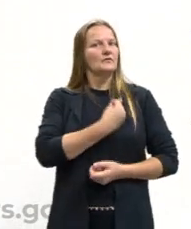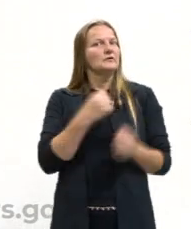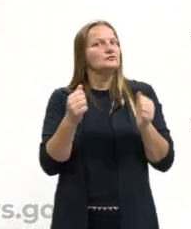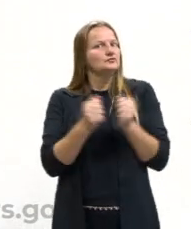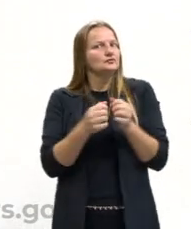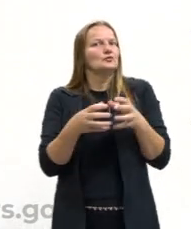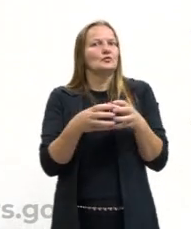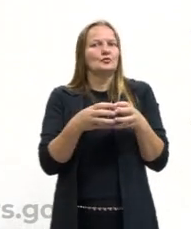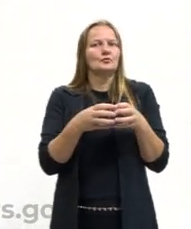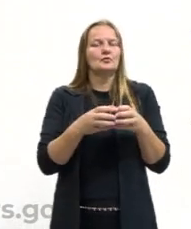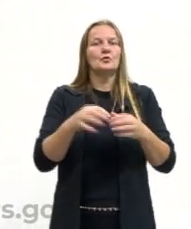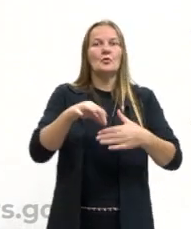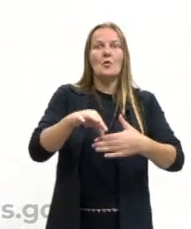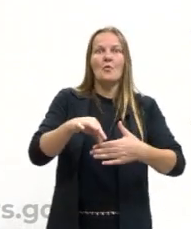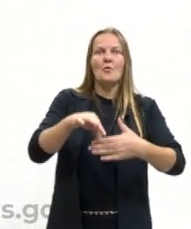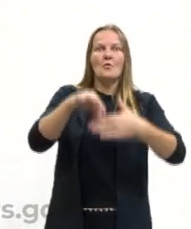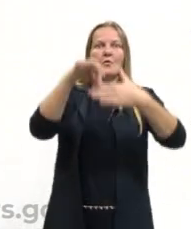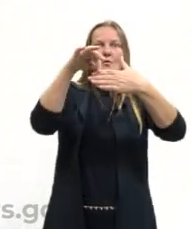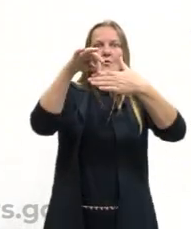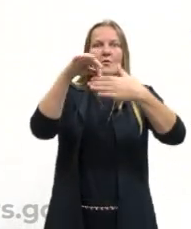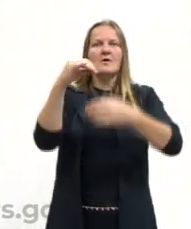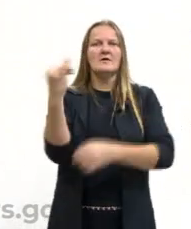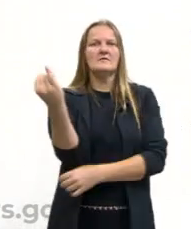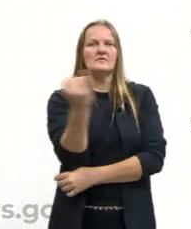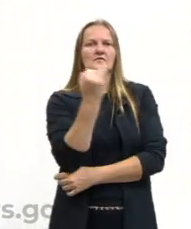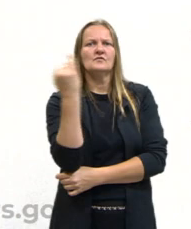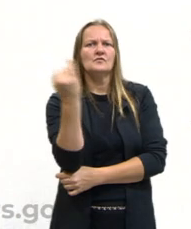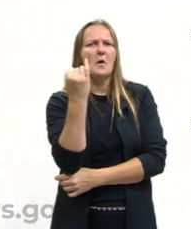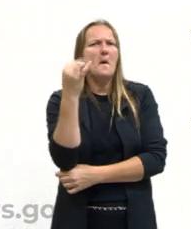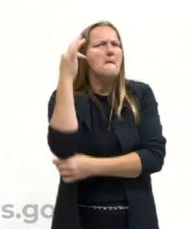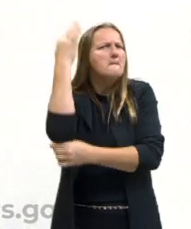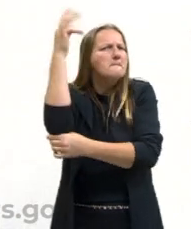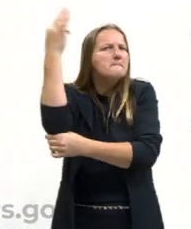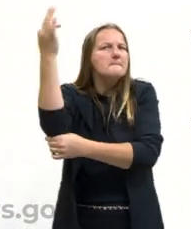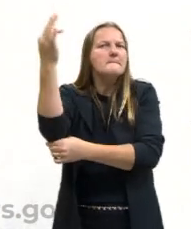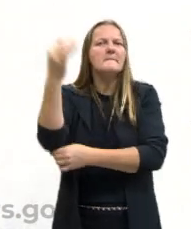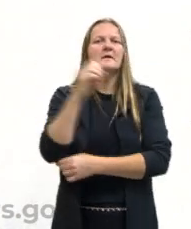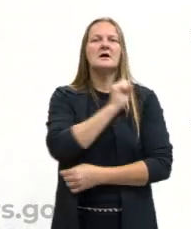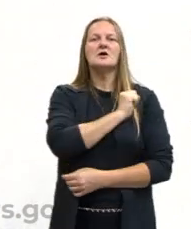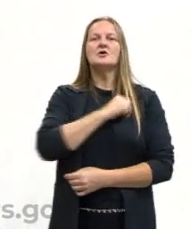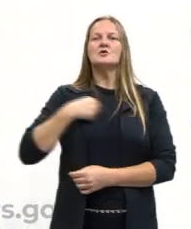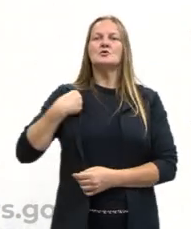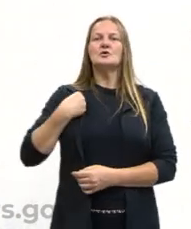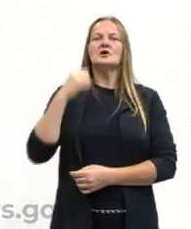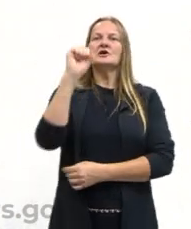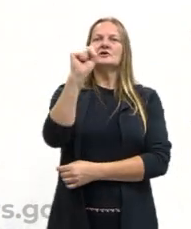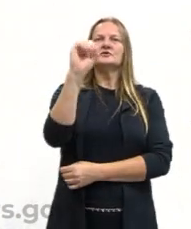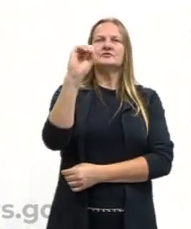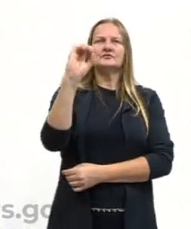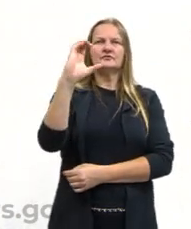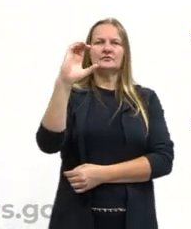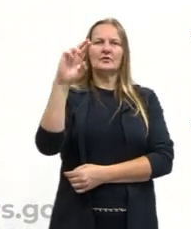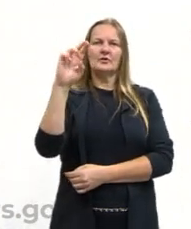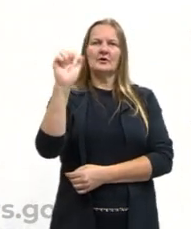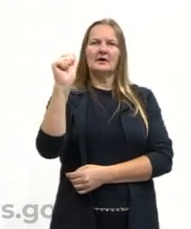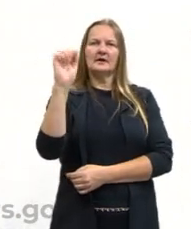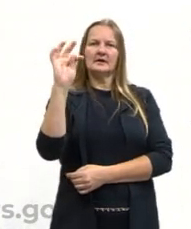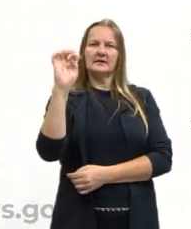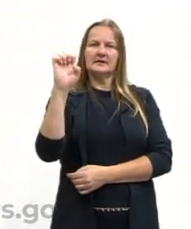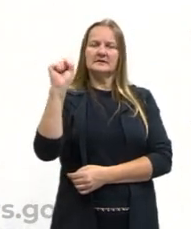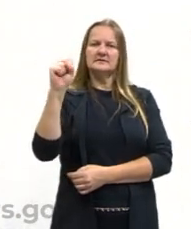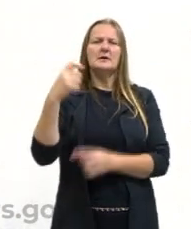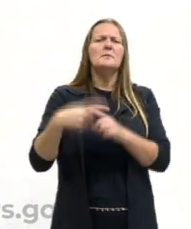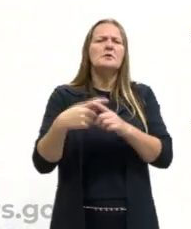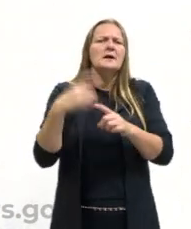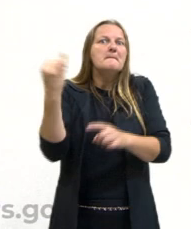sofistas e vai se destacar muito o nosso grande filósofo Sócrates Porque que só quer dizer é tão importante né Nós